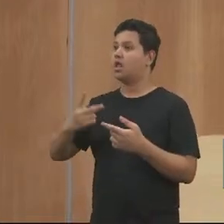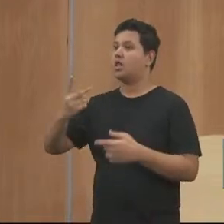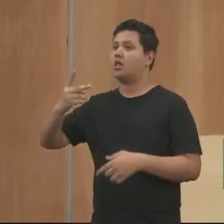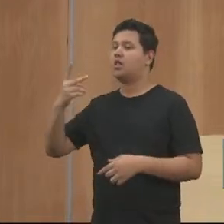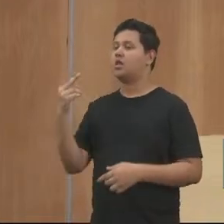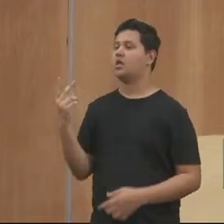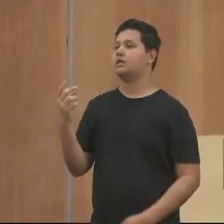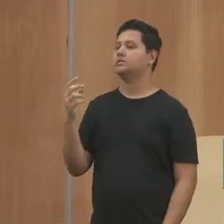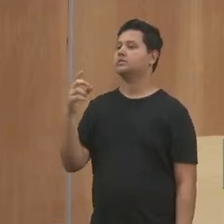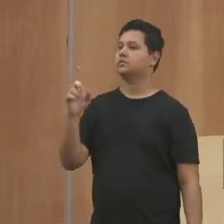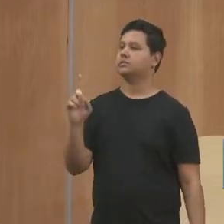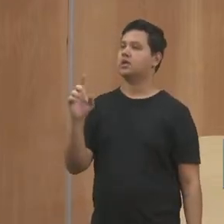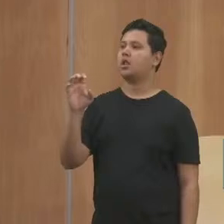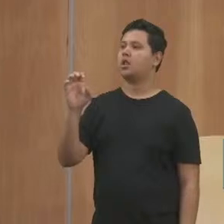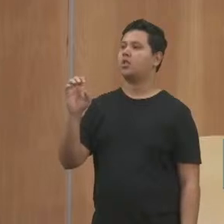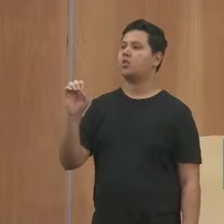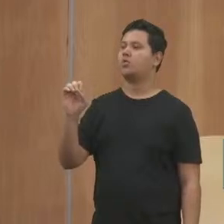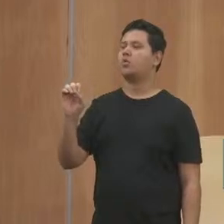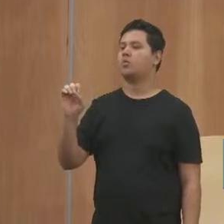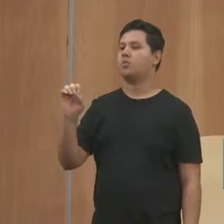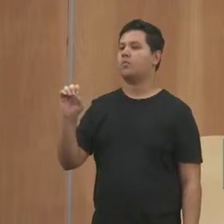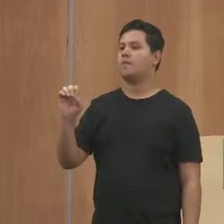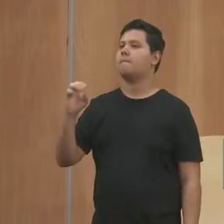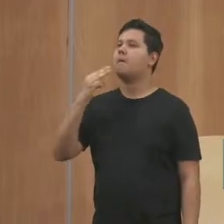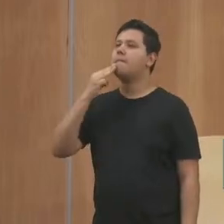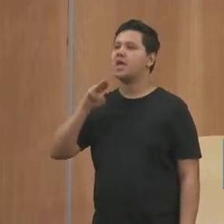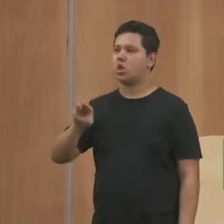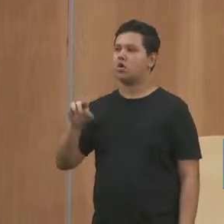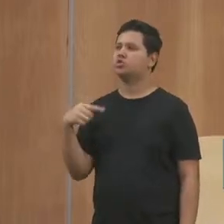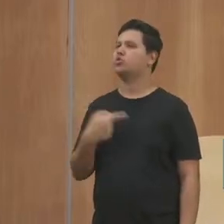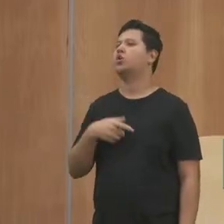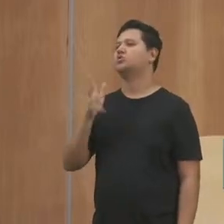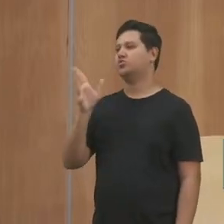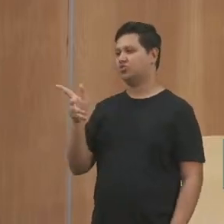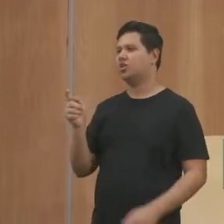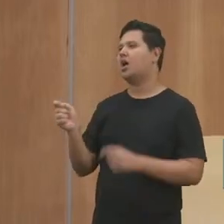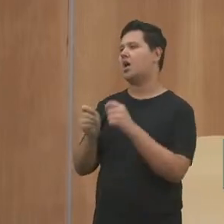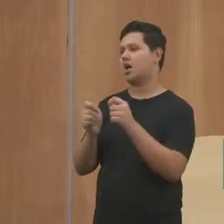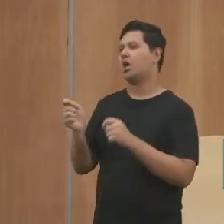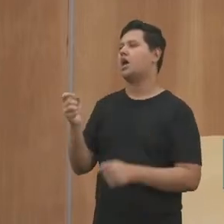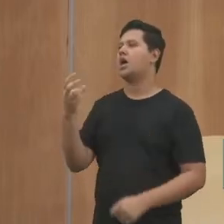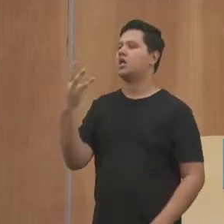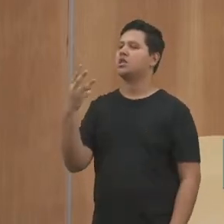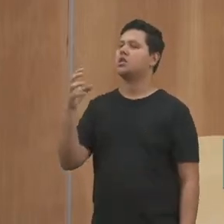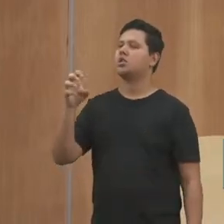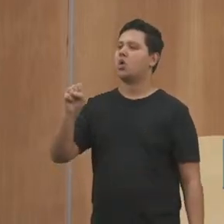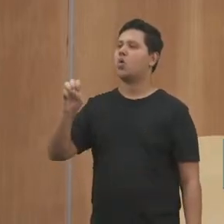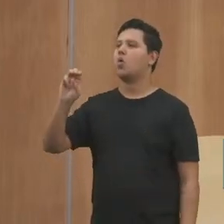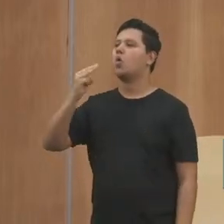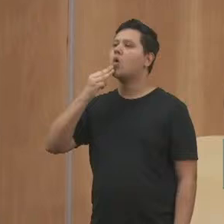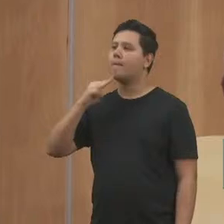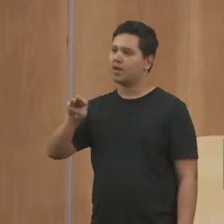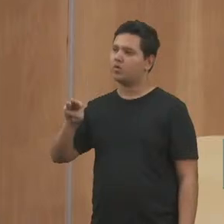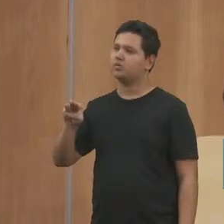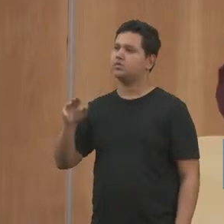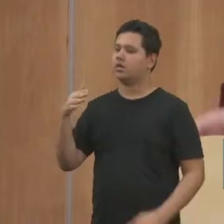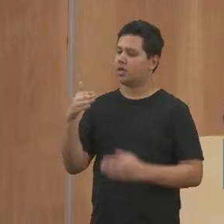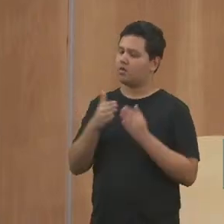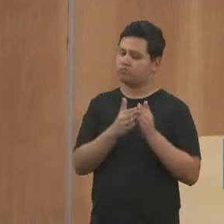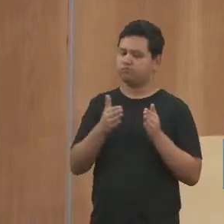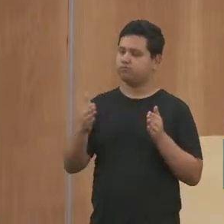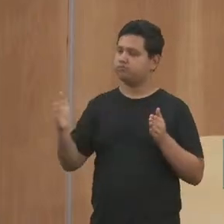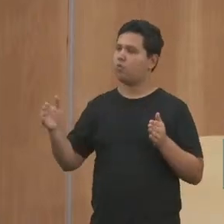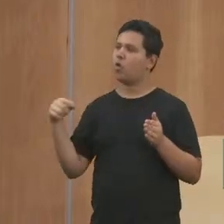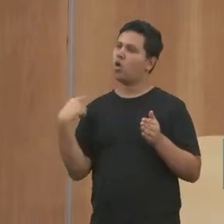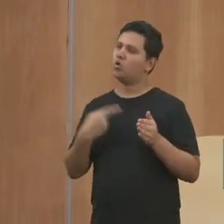de 110 milhões, nós já conseguimos renegociar em torno de 38 milhões, e a ideia é que ao longo do ano nós